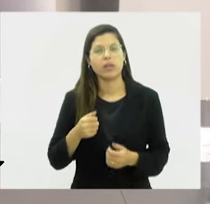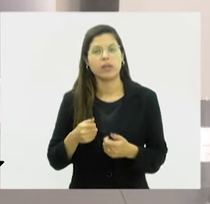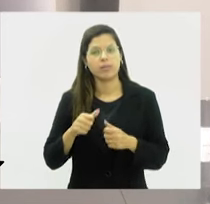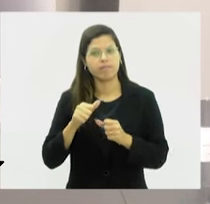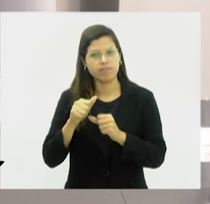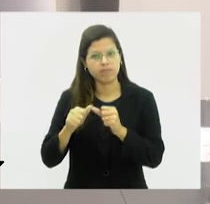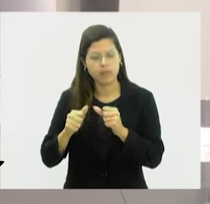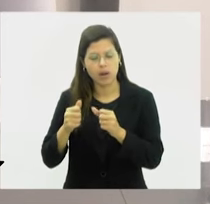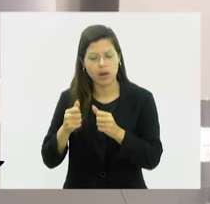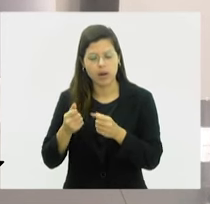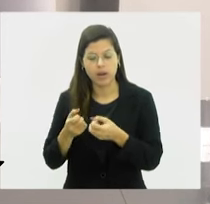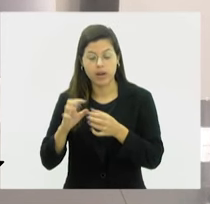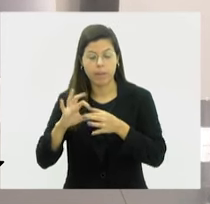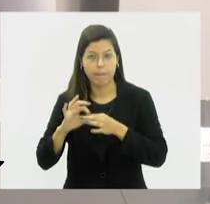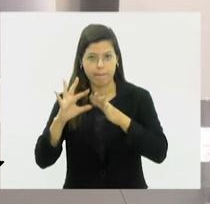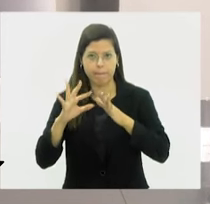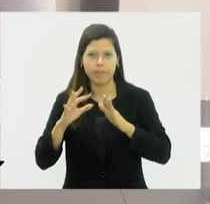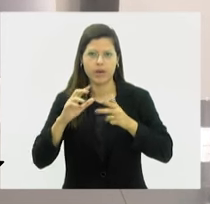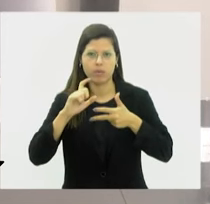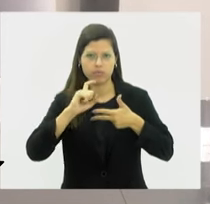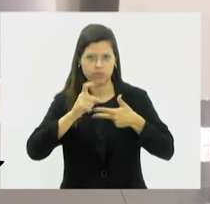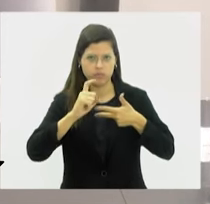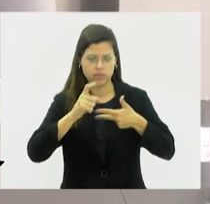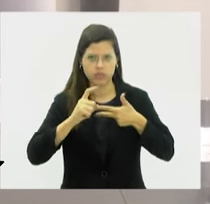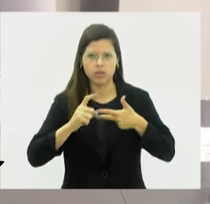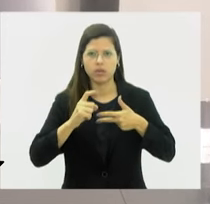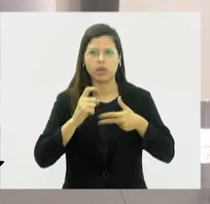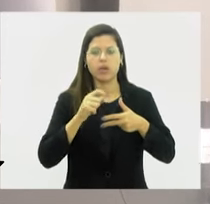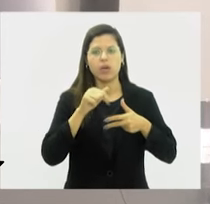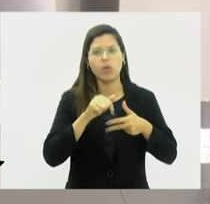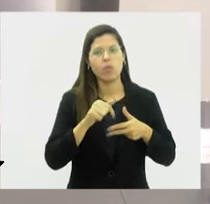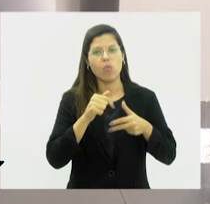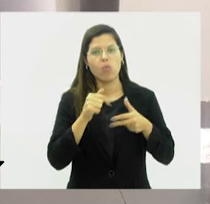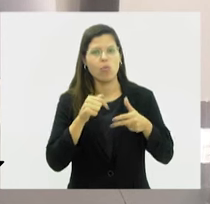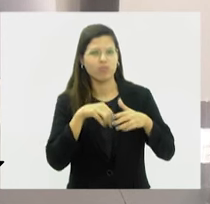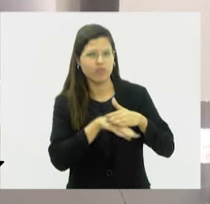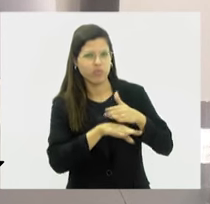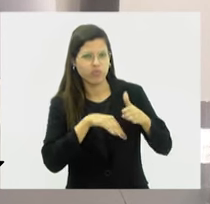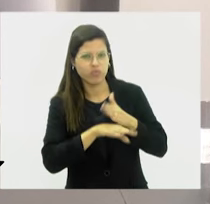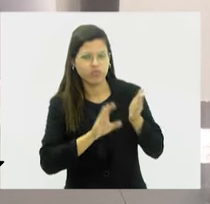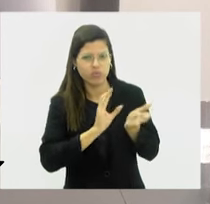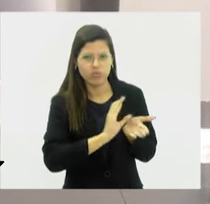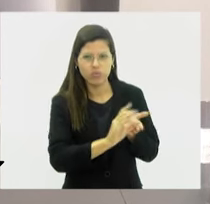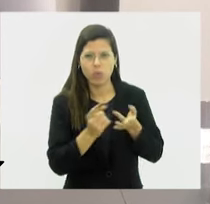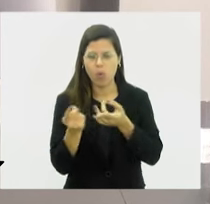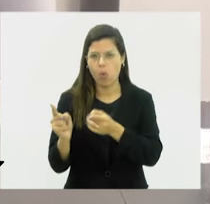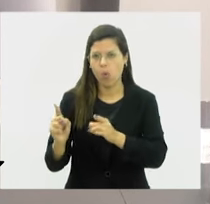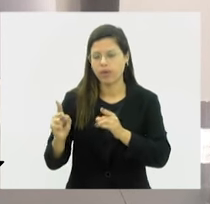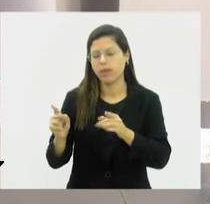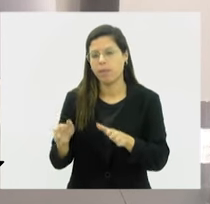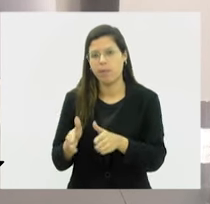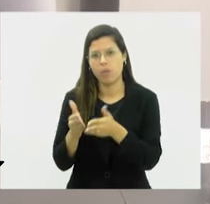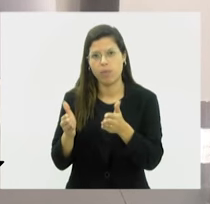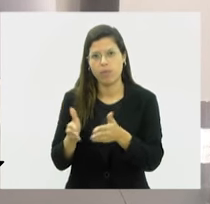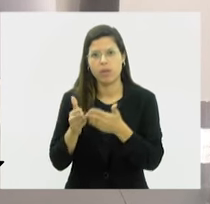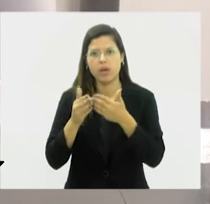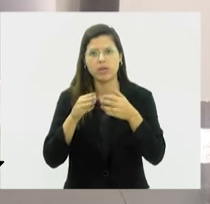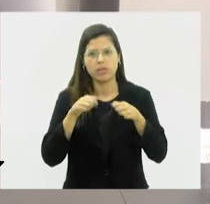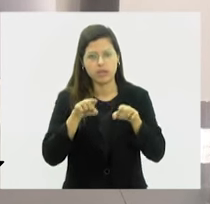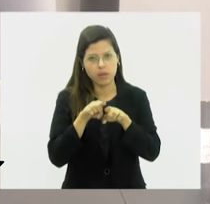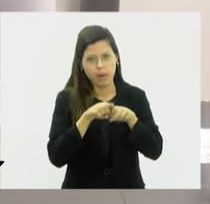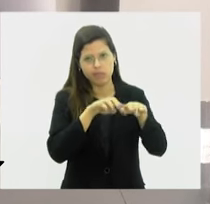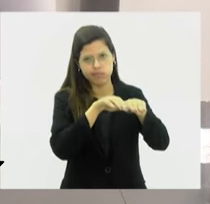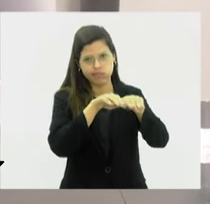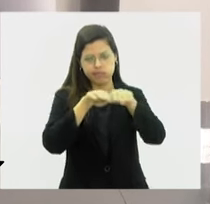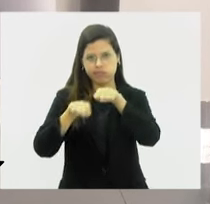a instituir, no exercício de 2003, o Fundo Estadual de Combate à Pobreza e às Desigualdades Sociais, em obediência